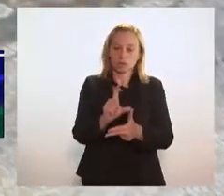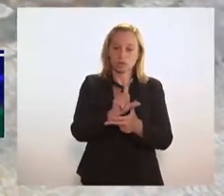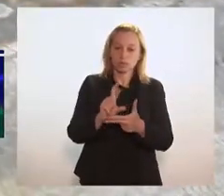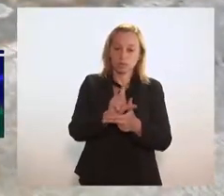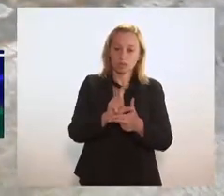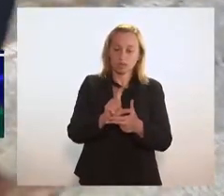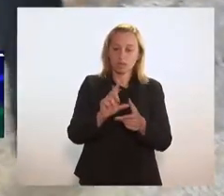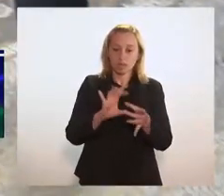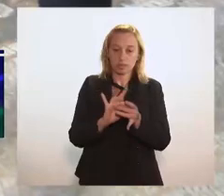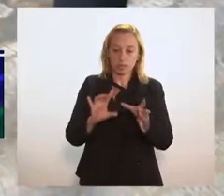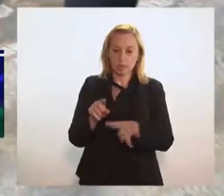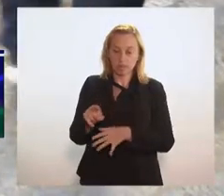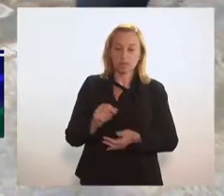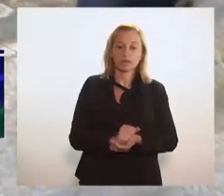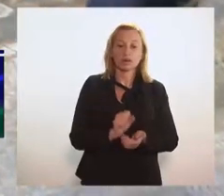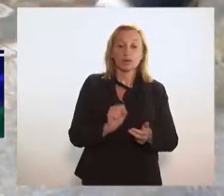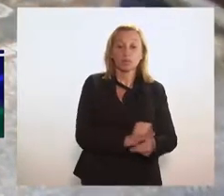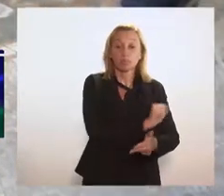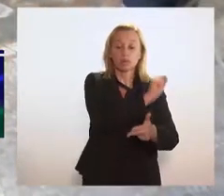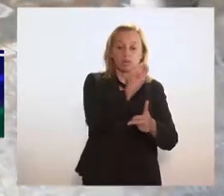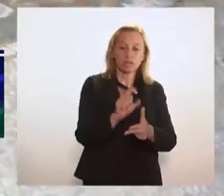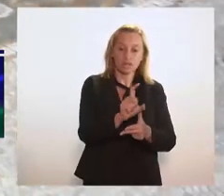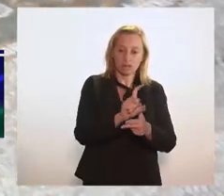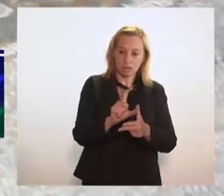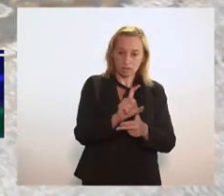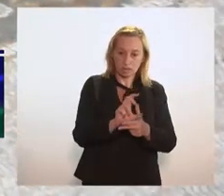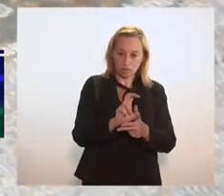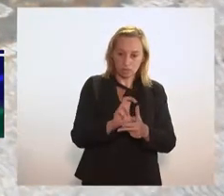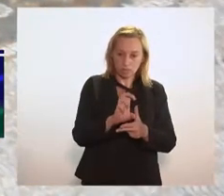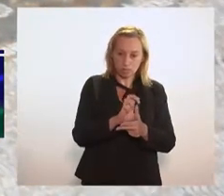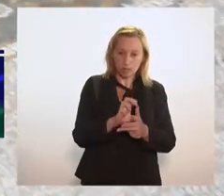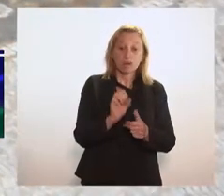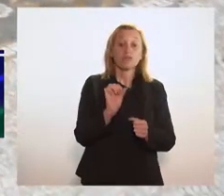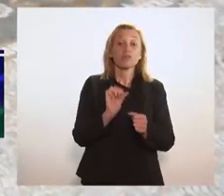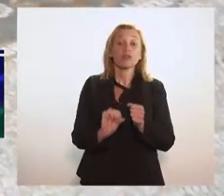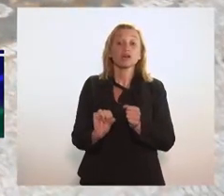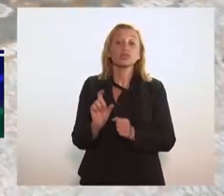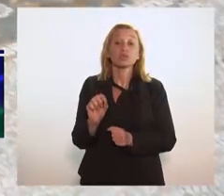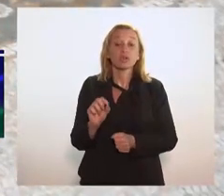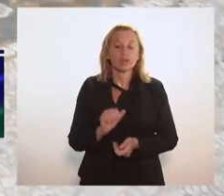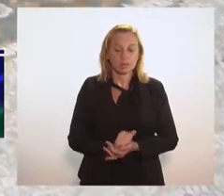confasado, o Poder Executivo, neste ínterim, faz